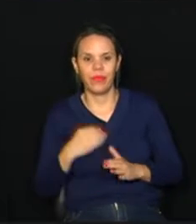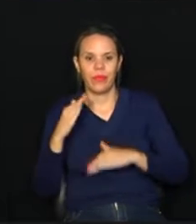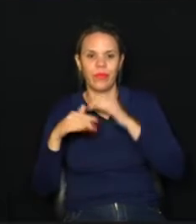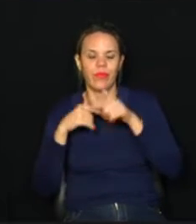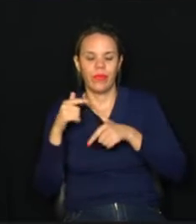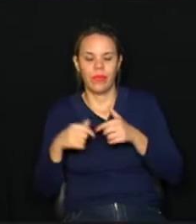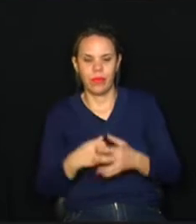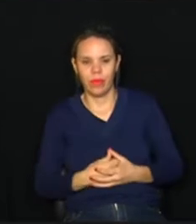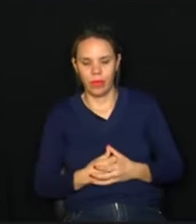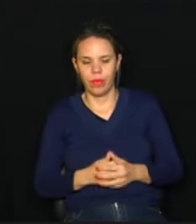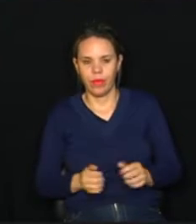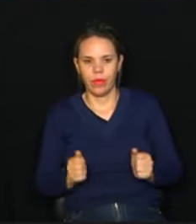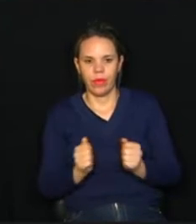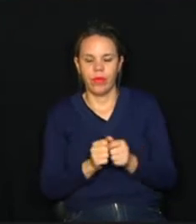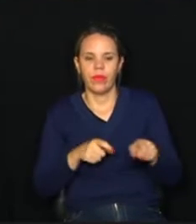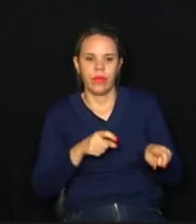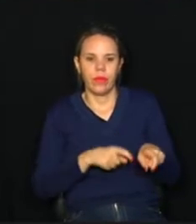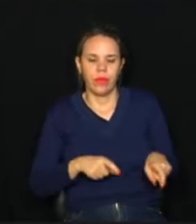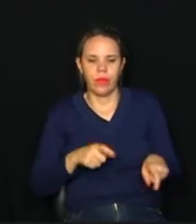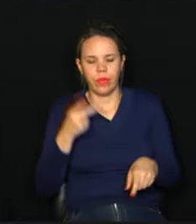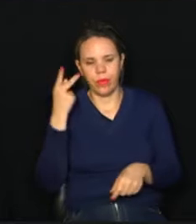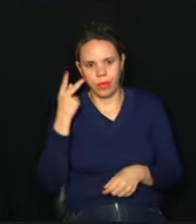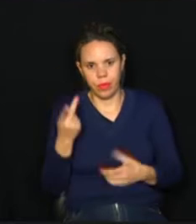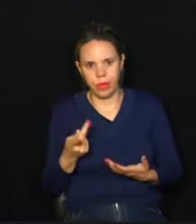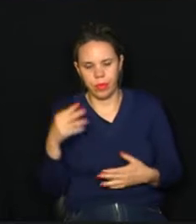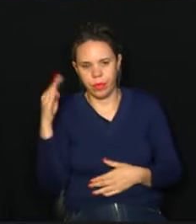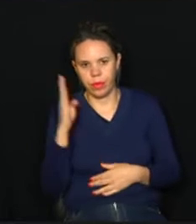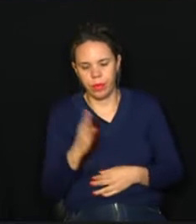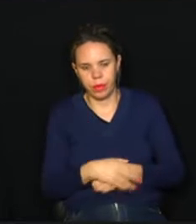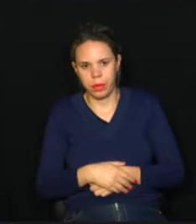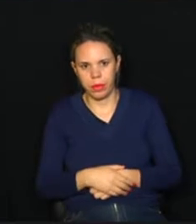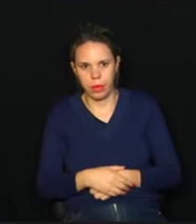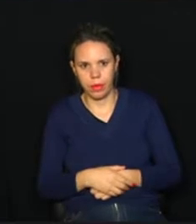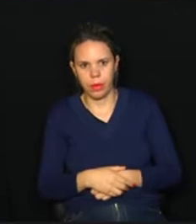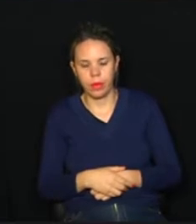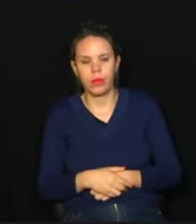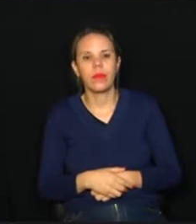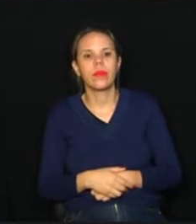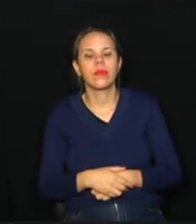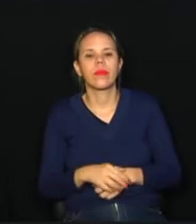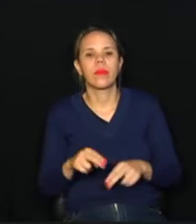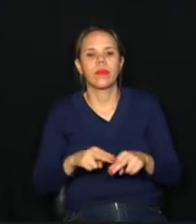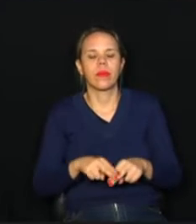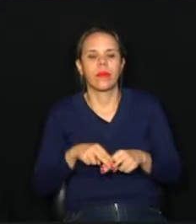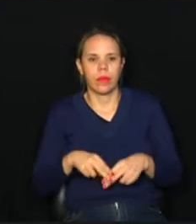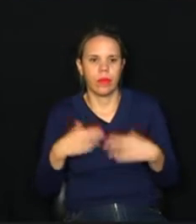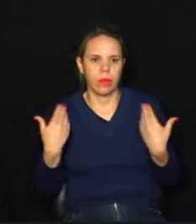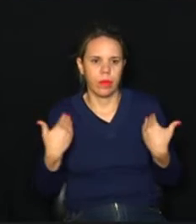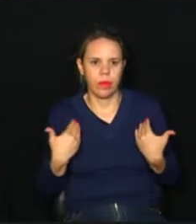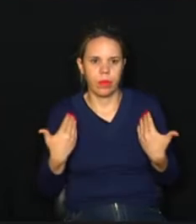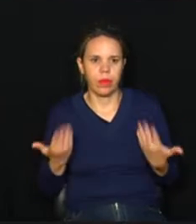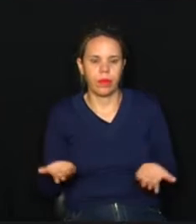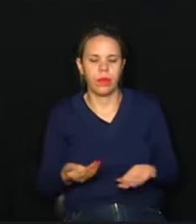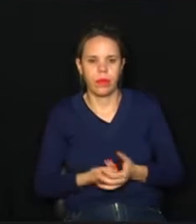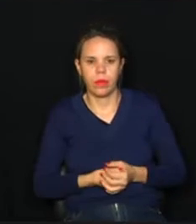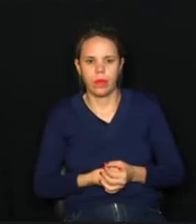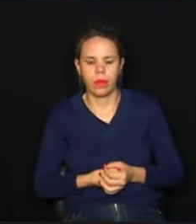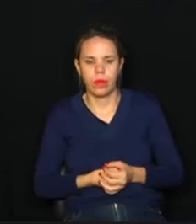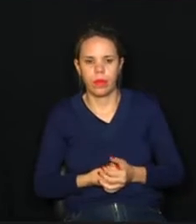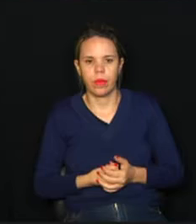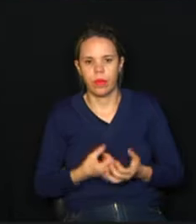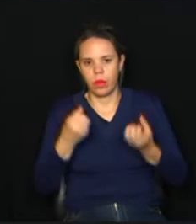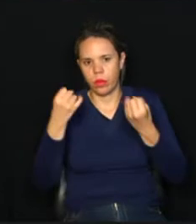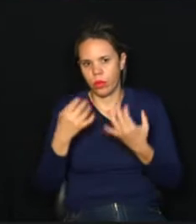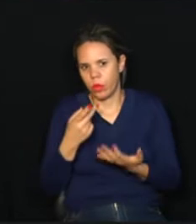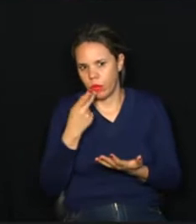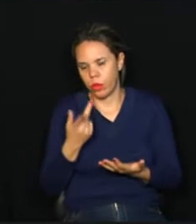trabalho junto à agricultura de São Paulo e do Brasil. Por isso, os meus comentários